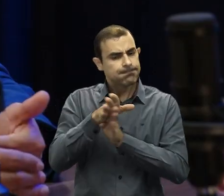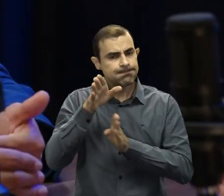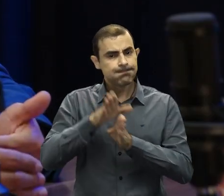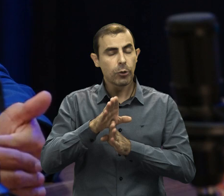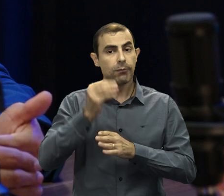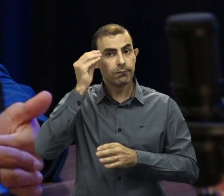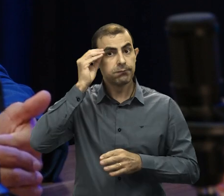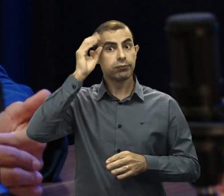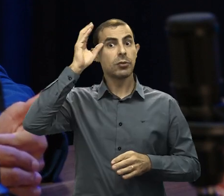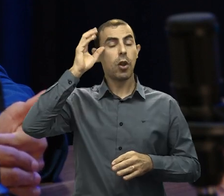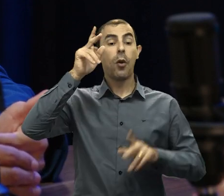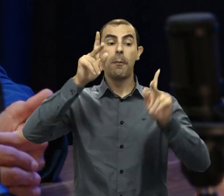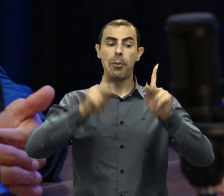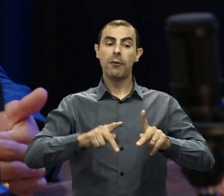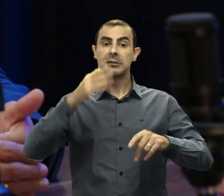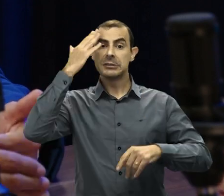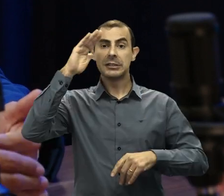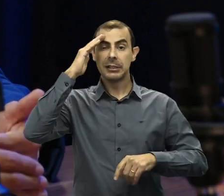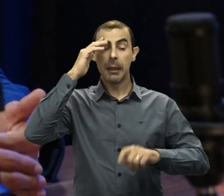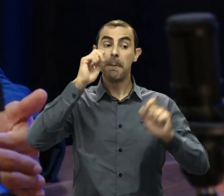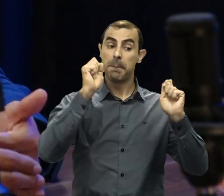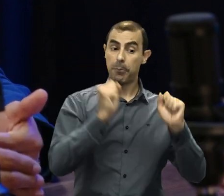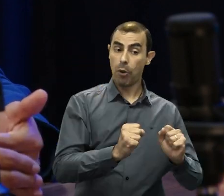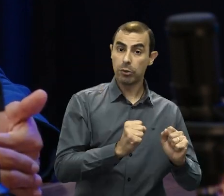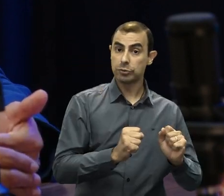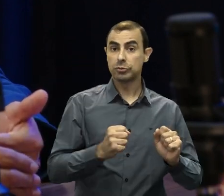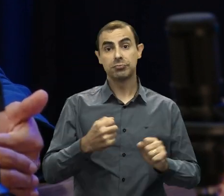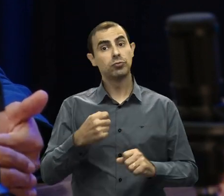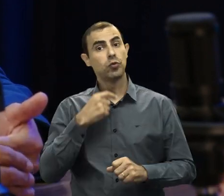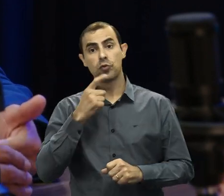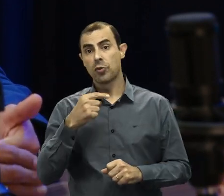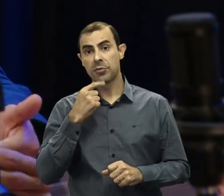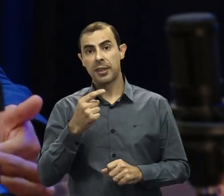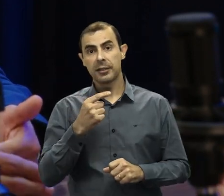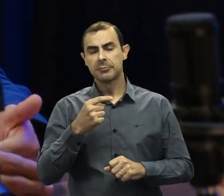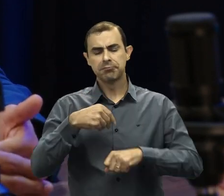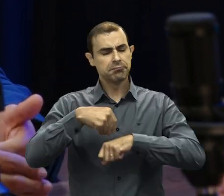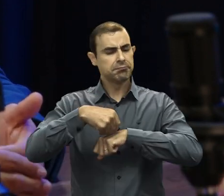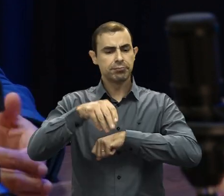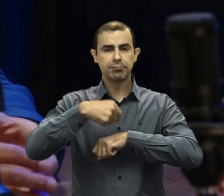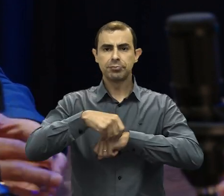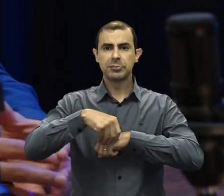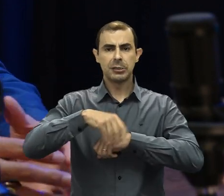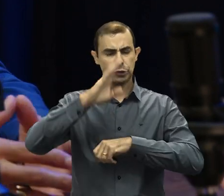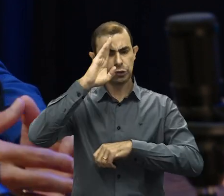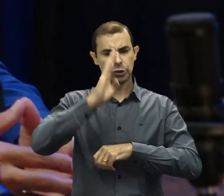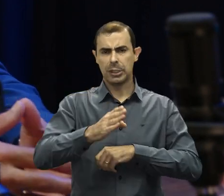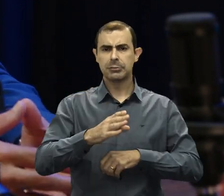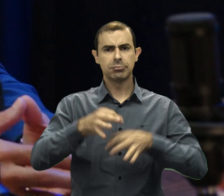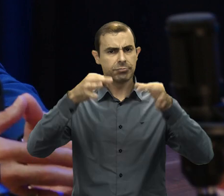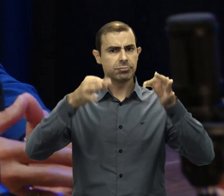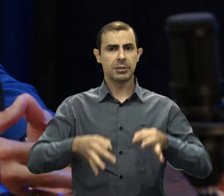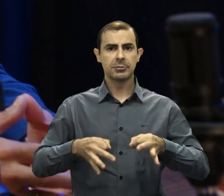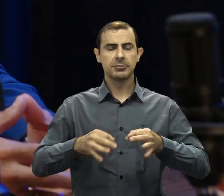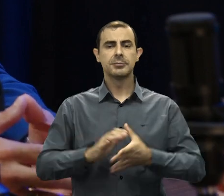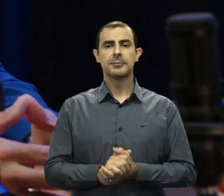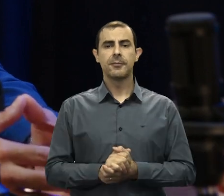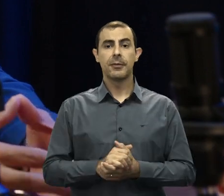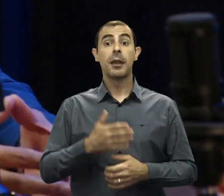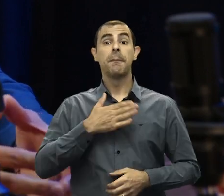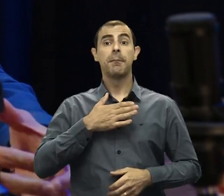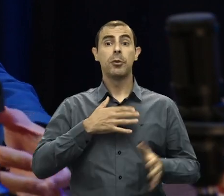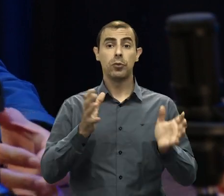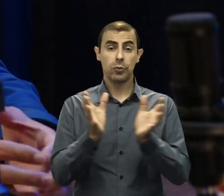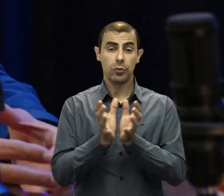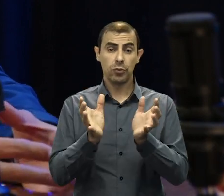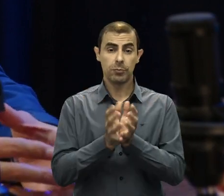da população, o que é possível, o que não é, né? Sem enrolação, Perfeito. Mas sendo muito pontual. E dentro da